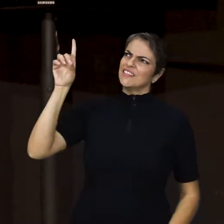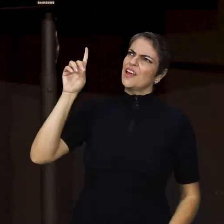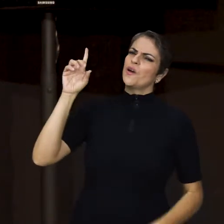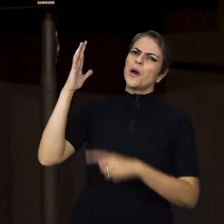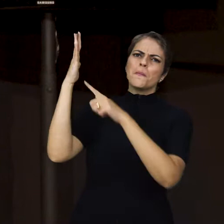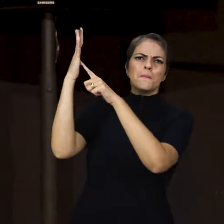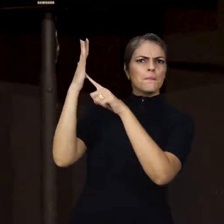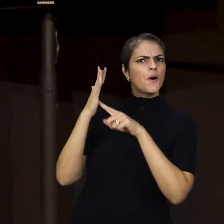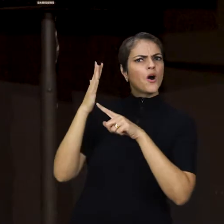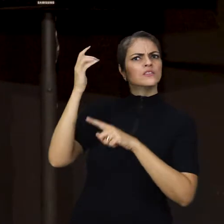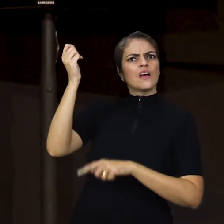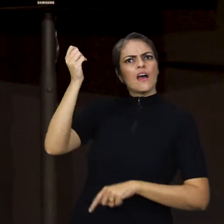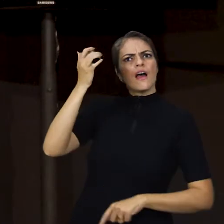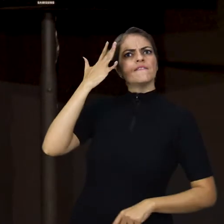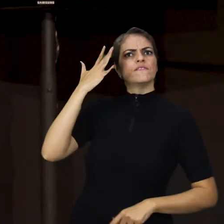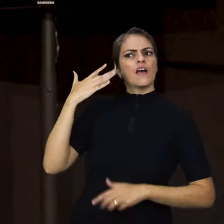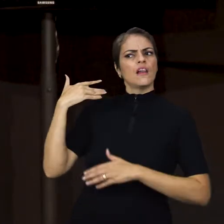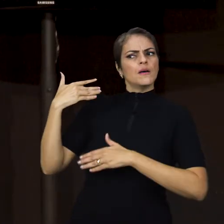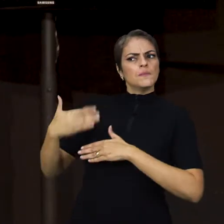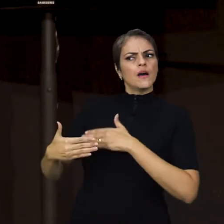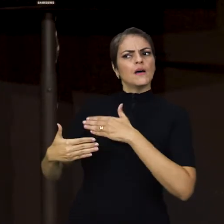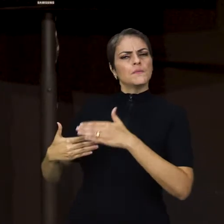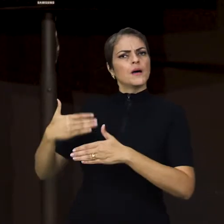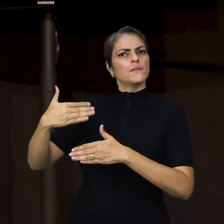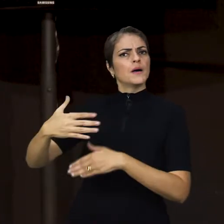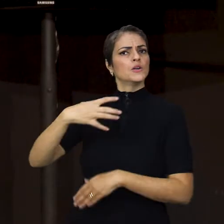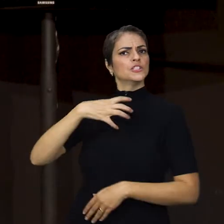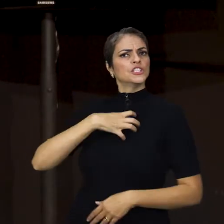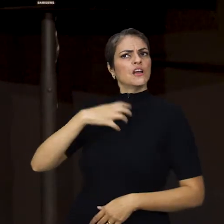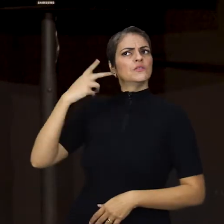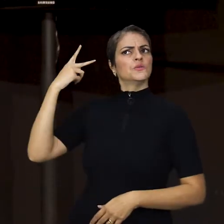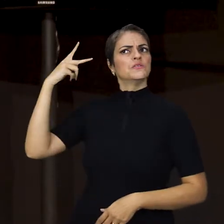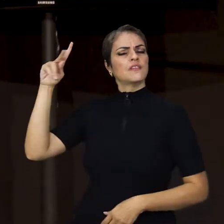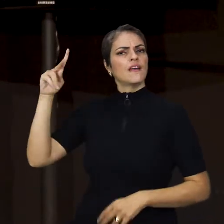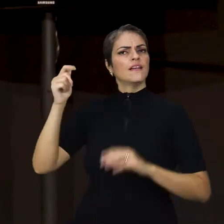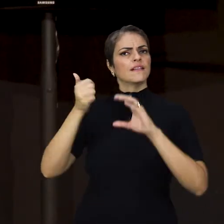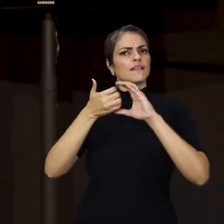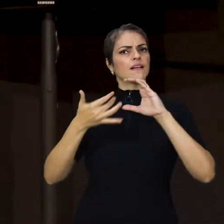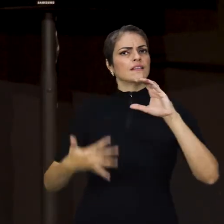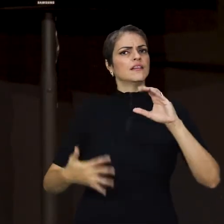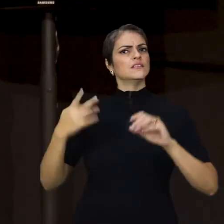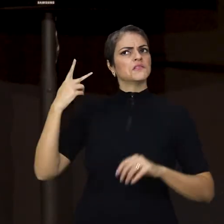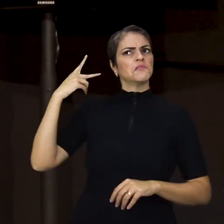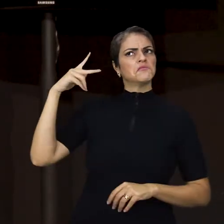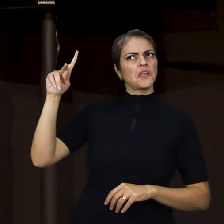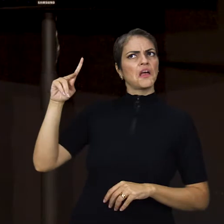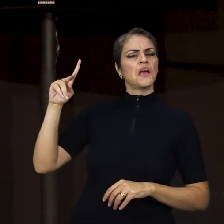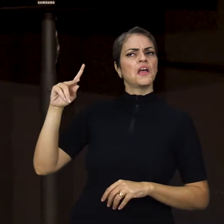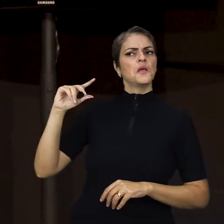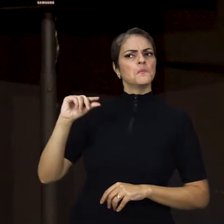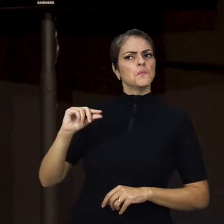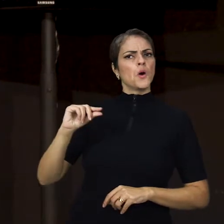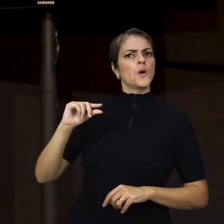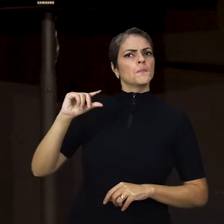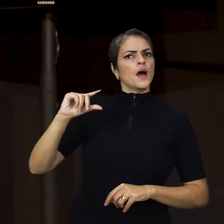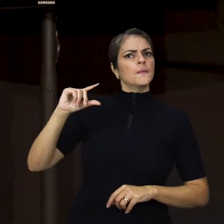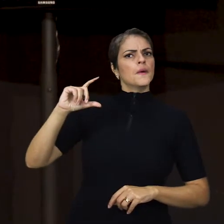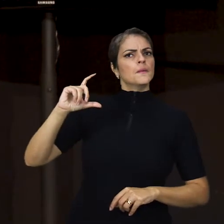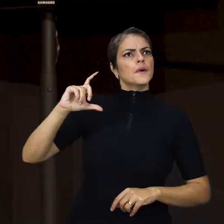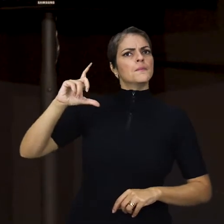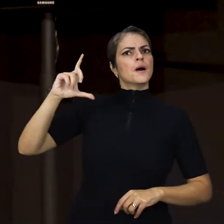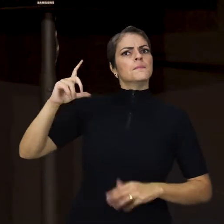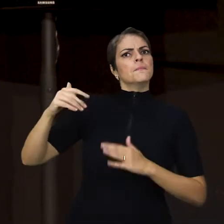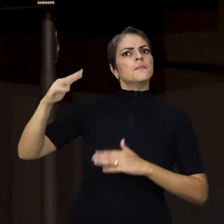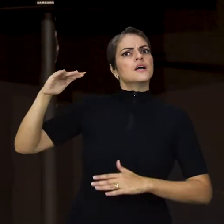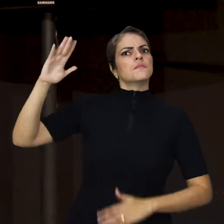que pessoalmente revela o seu caráter, os seus atributos de modo progressivo, de modo gradativo ao longo da